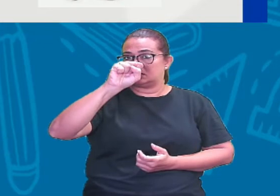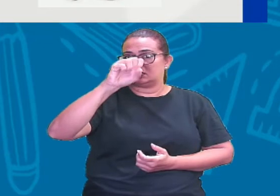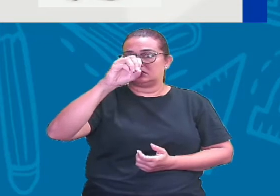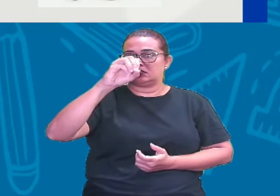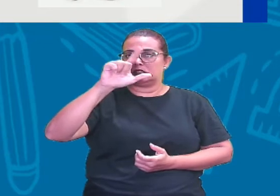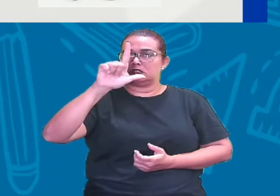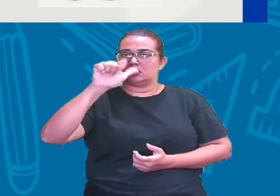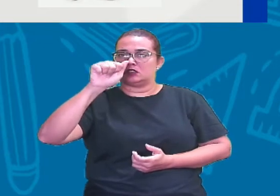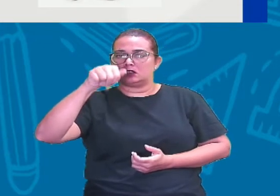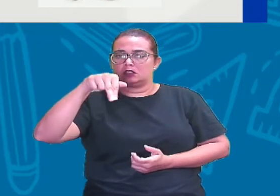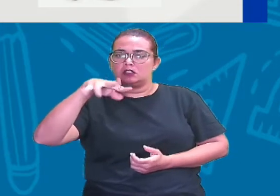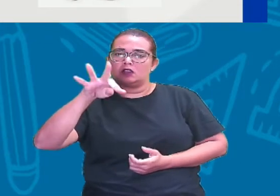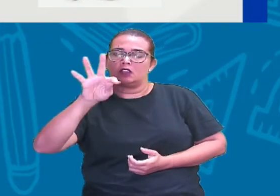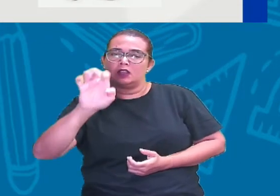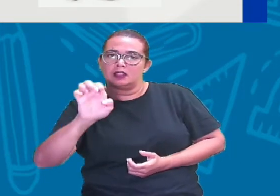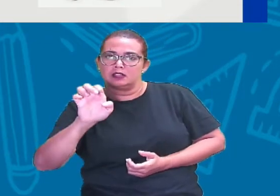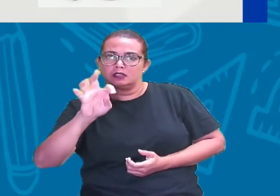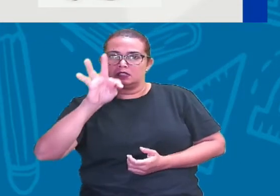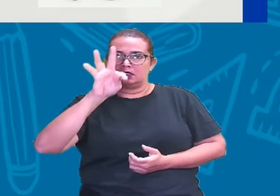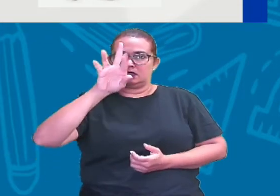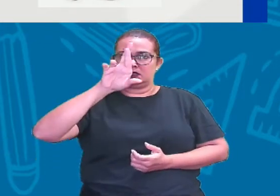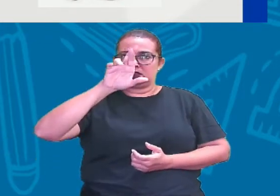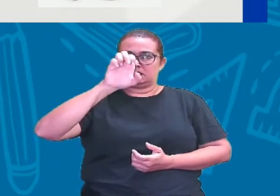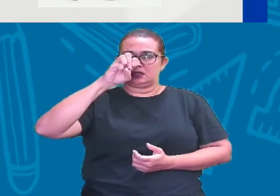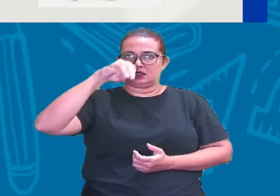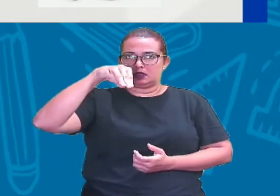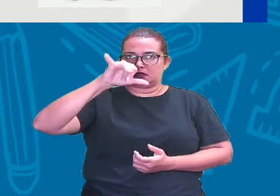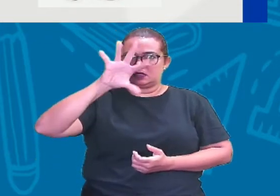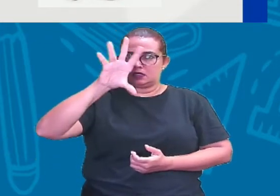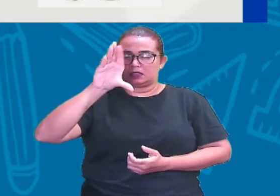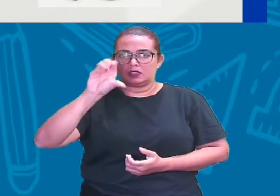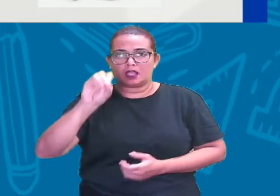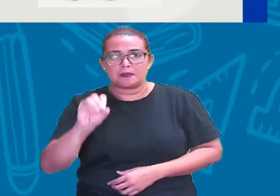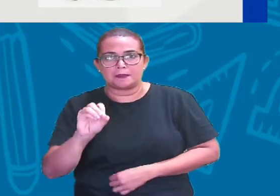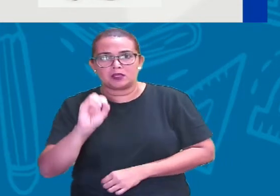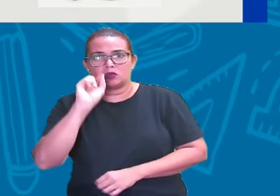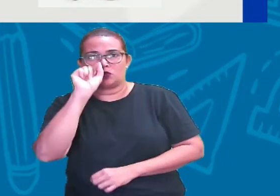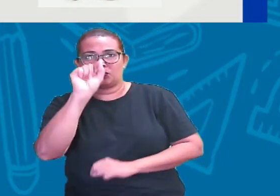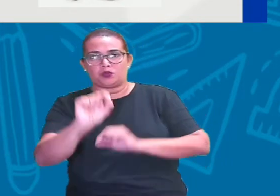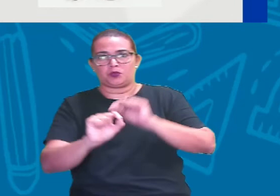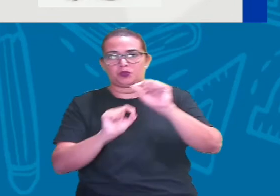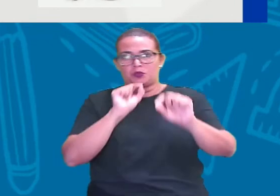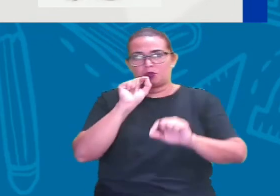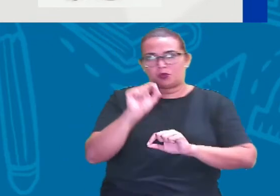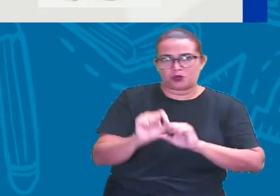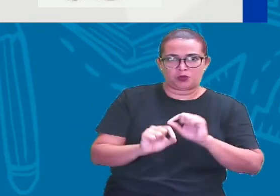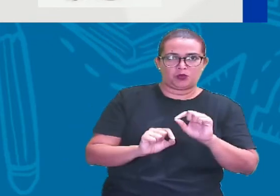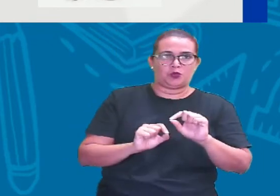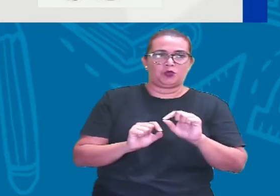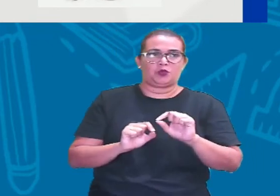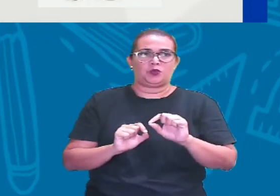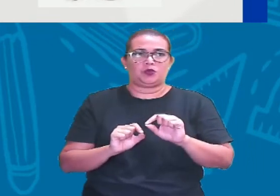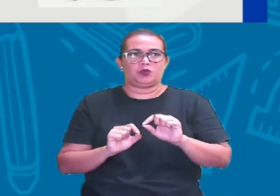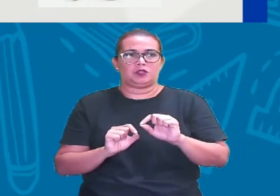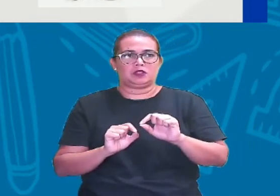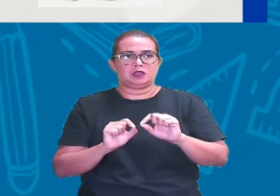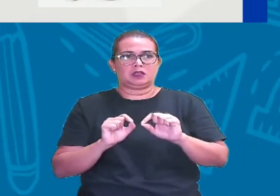um bom condutor, ou seja, quanto mais rápido o material se aquecer, melhor é a